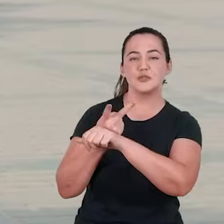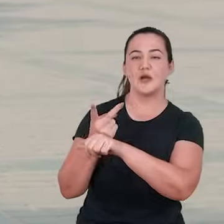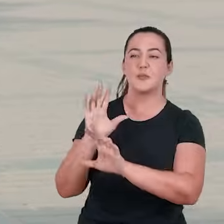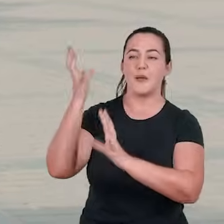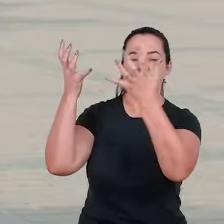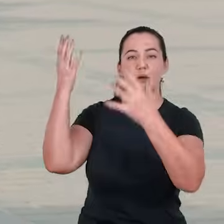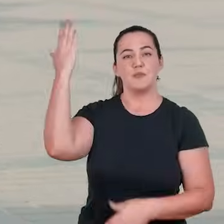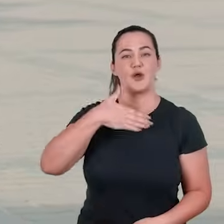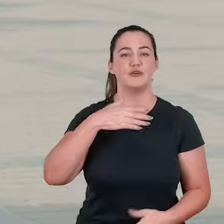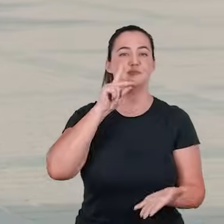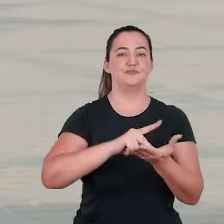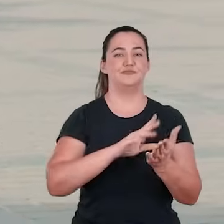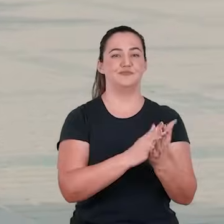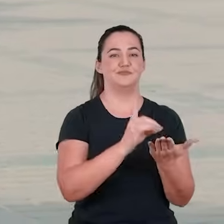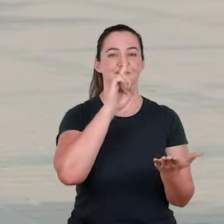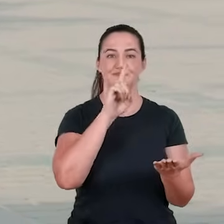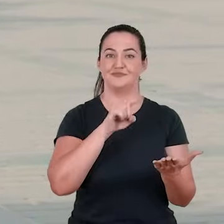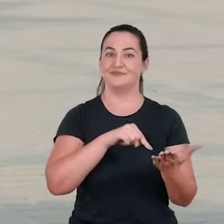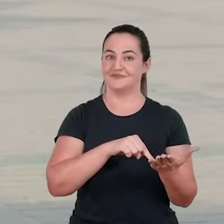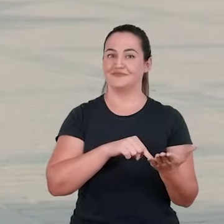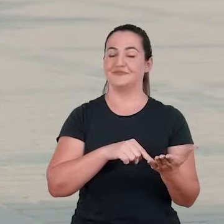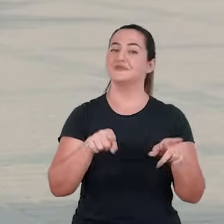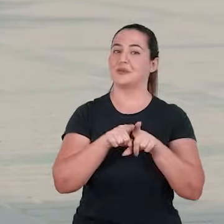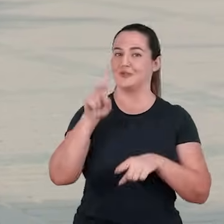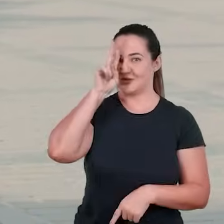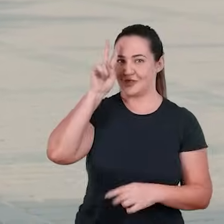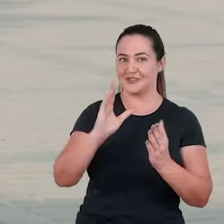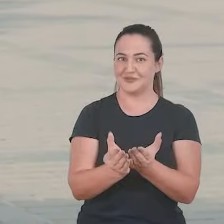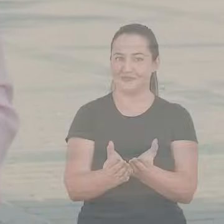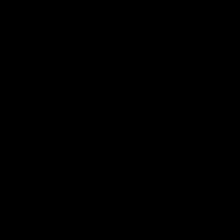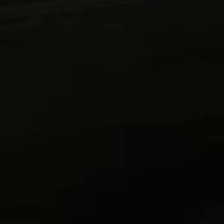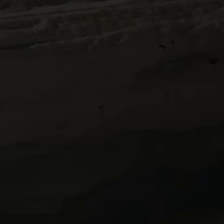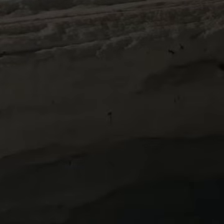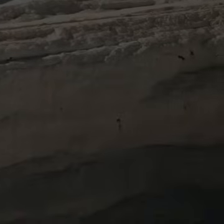que comprovem a veracidade histórica da Bíblia Sagrada e também da história do cristianismo.